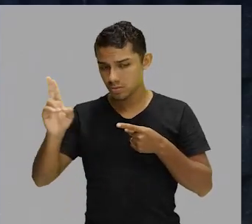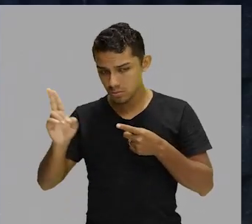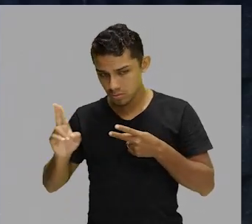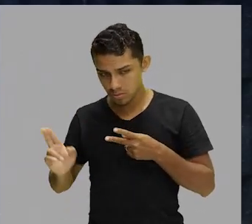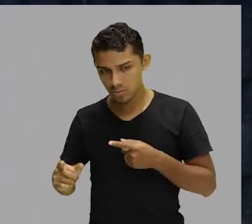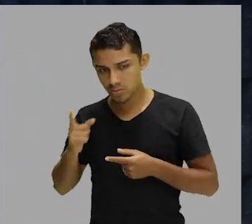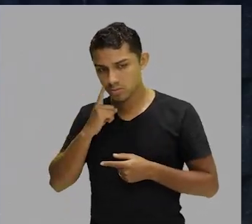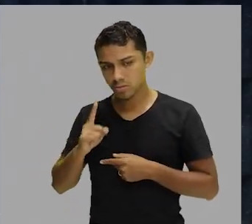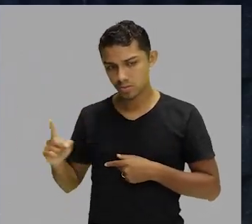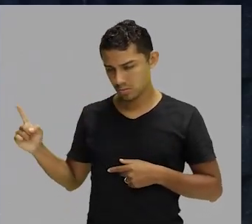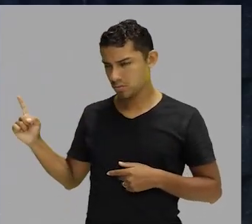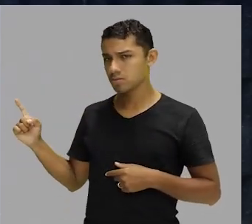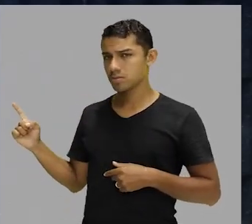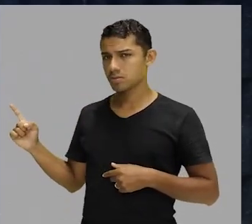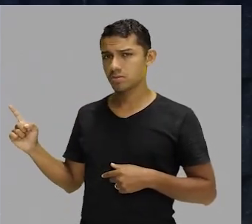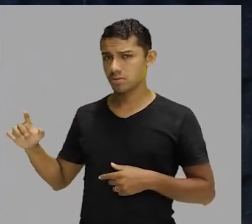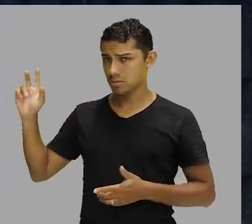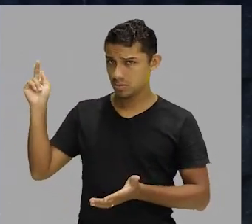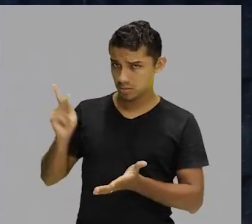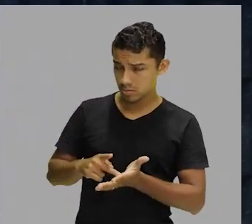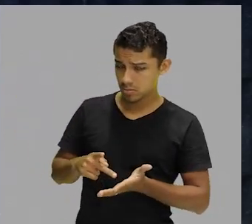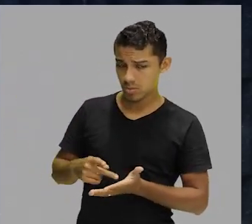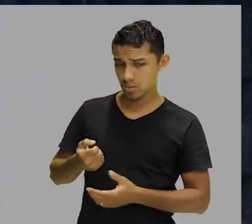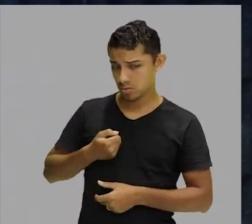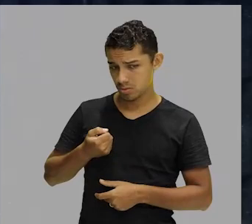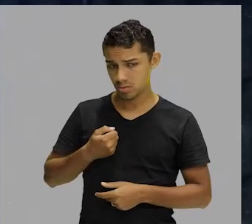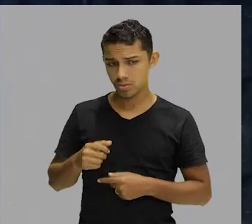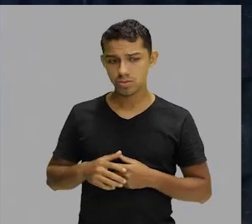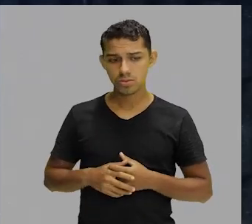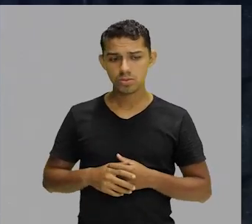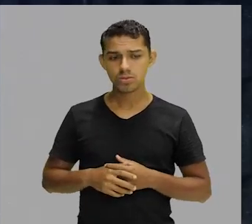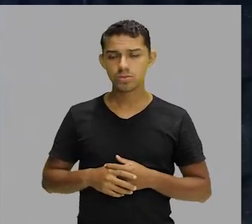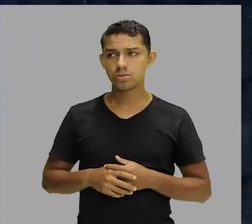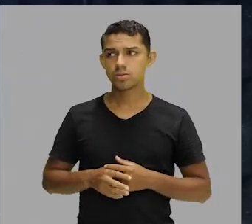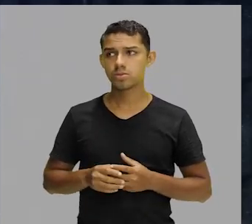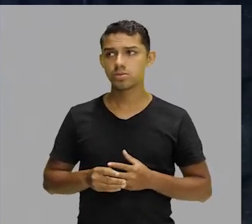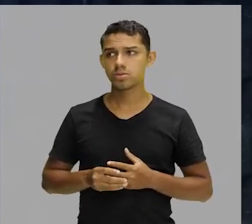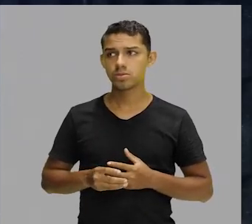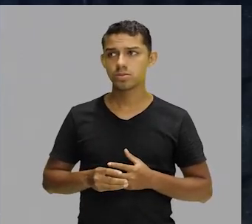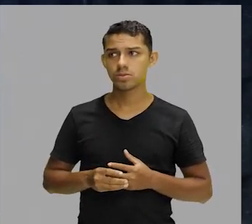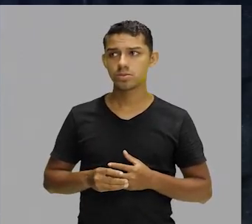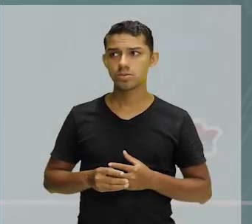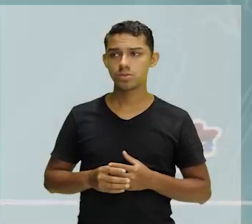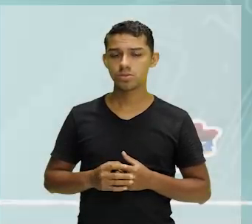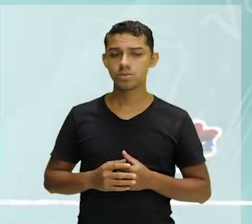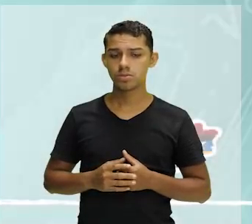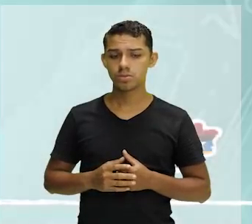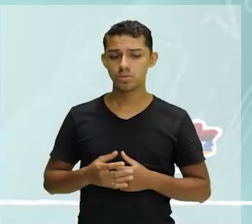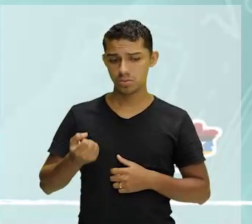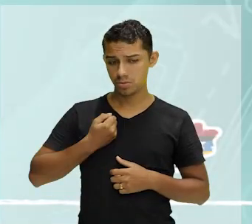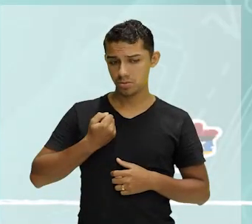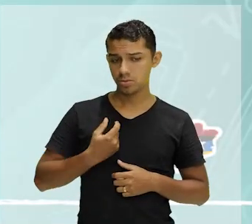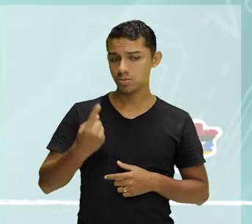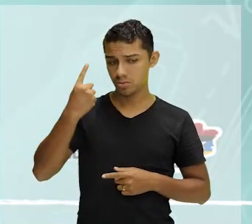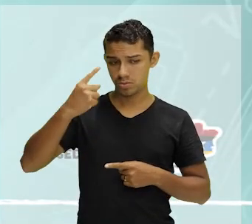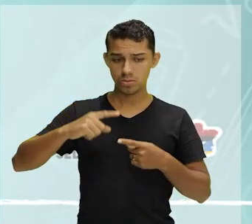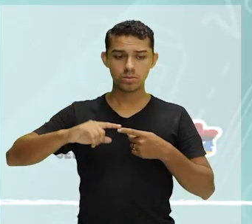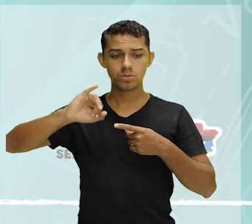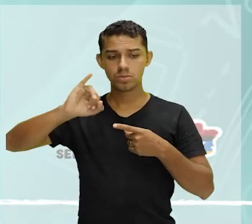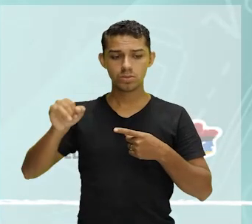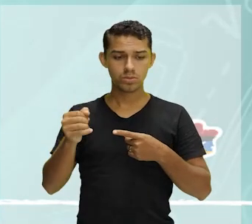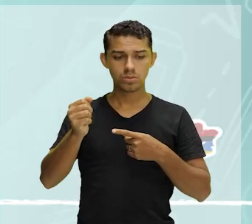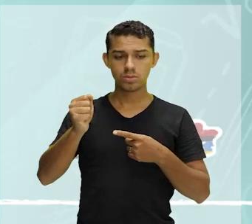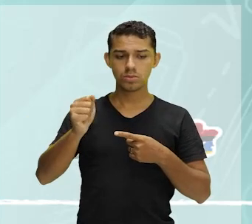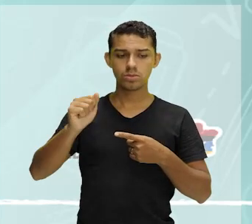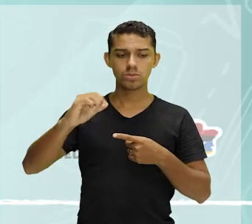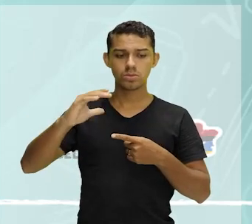da letra A, sendo uma pirâmide de número? Então, vamos lá. Ele diz que o número 1 seria